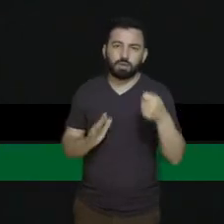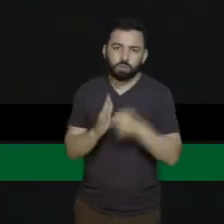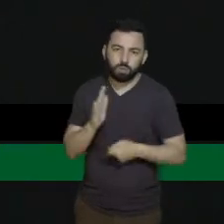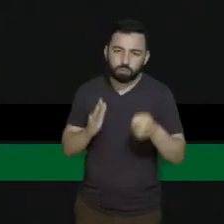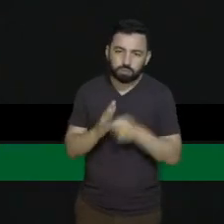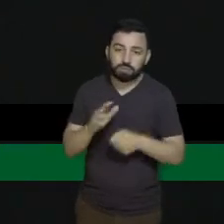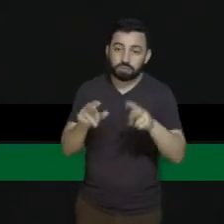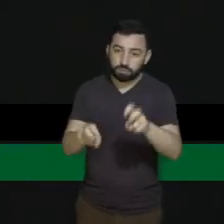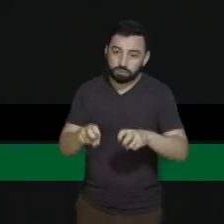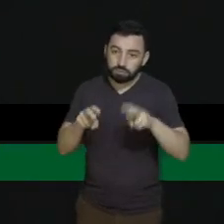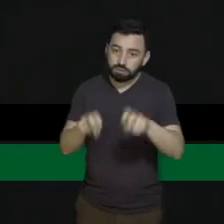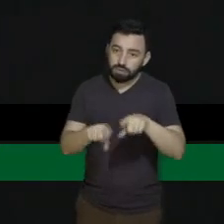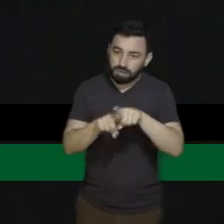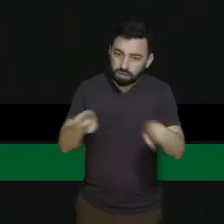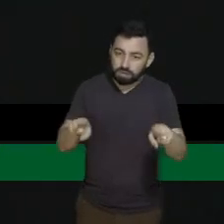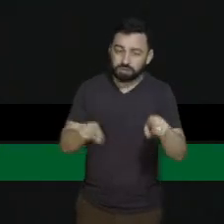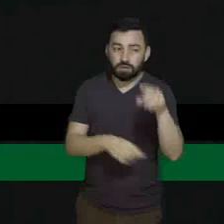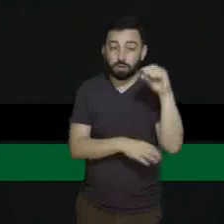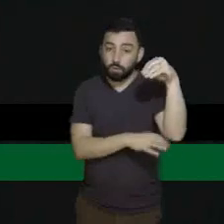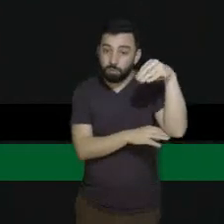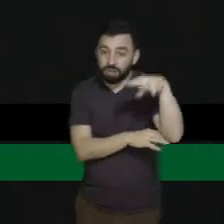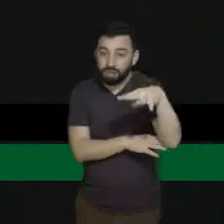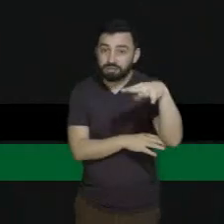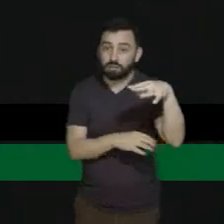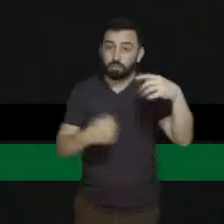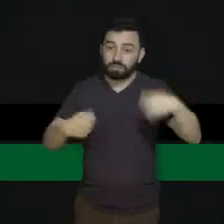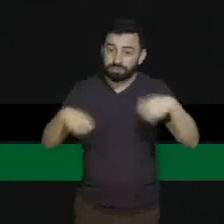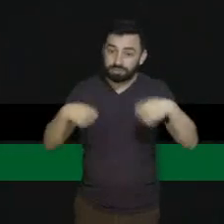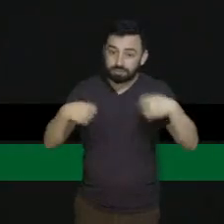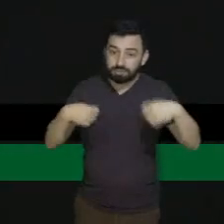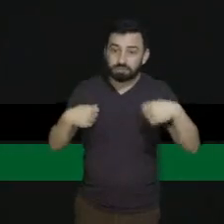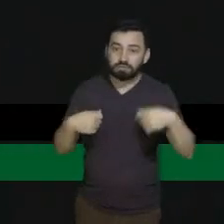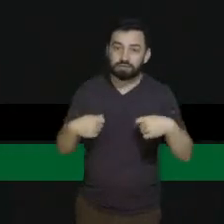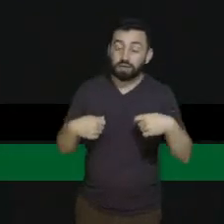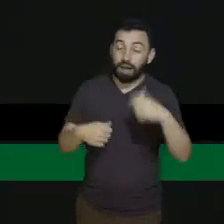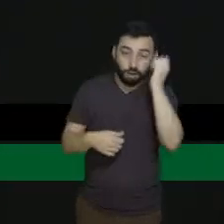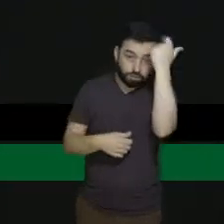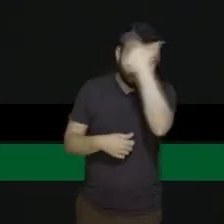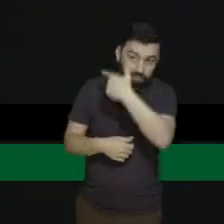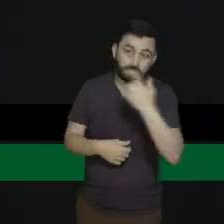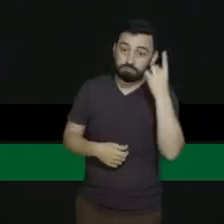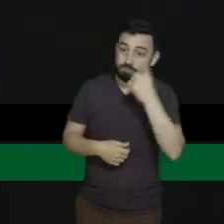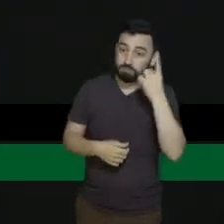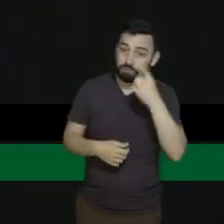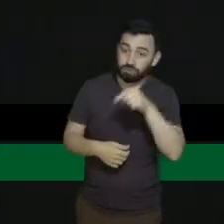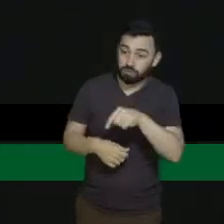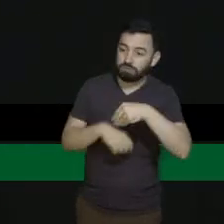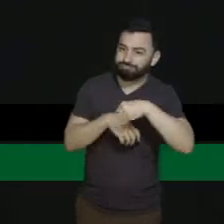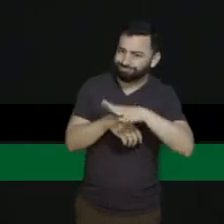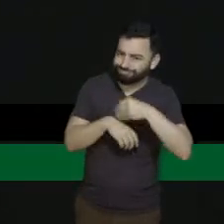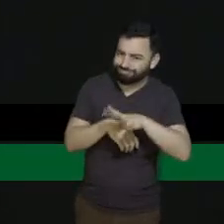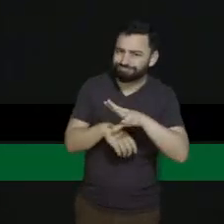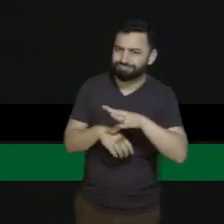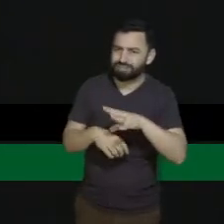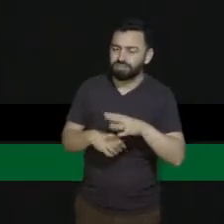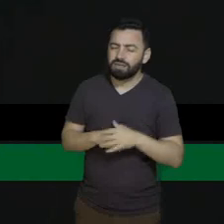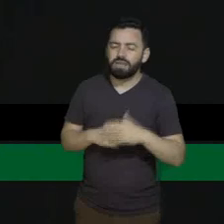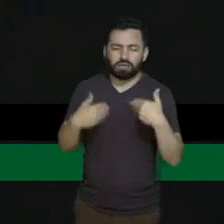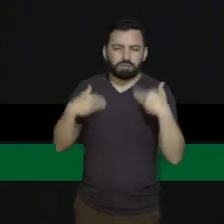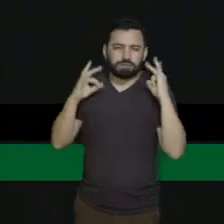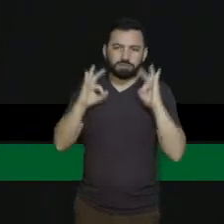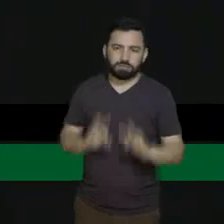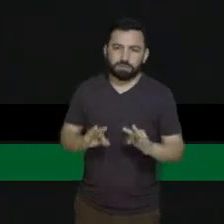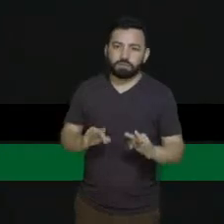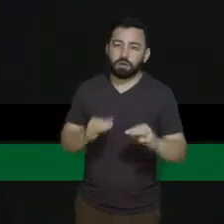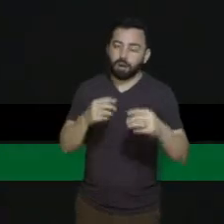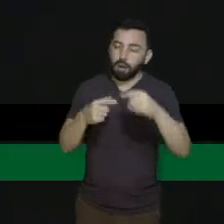agricultor com relação à iluminação, e que o deputado Altair tem se manifestado e levado aos senhores também, e tenho certeza que é pauta